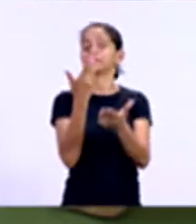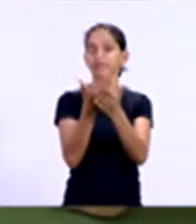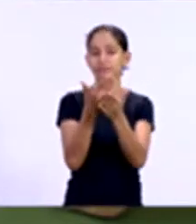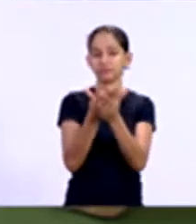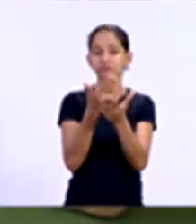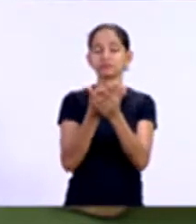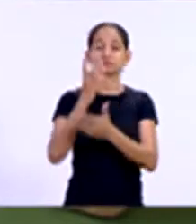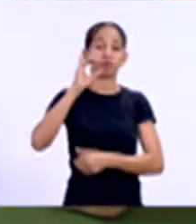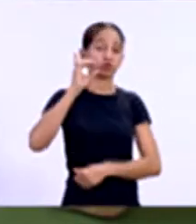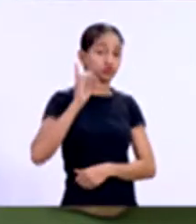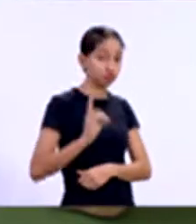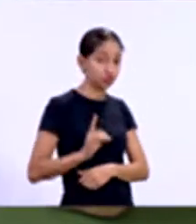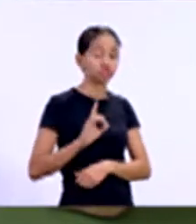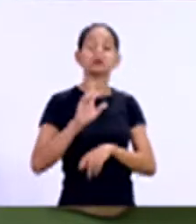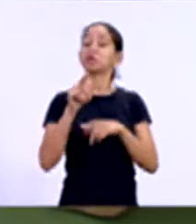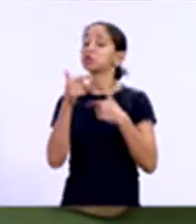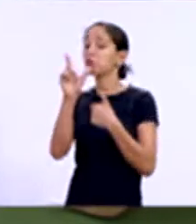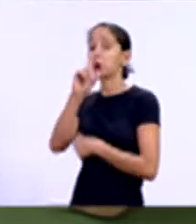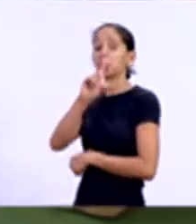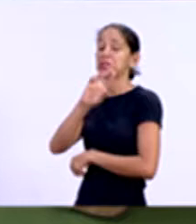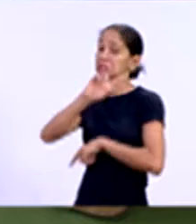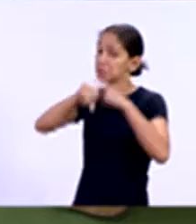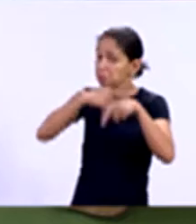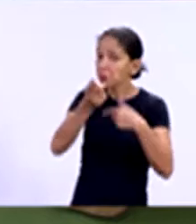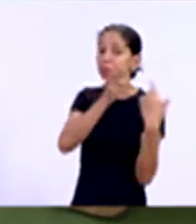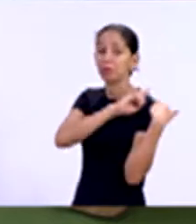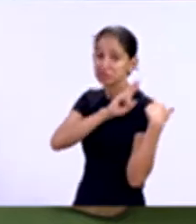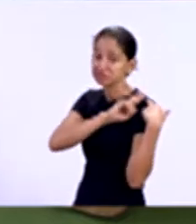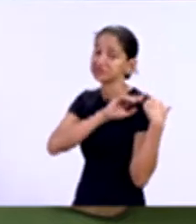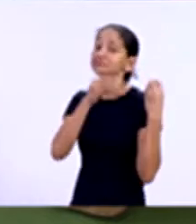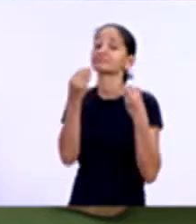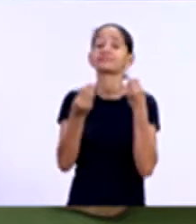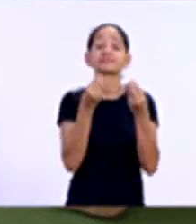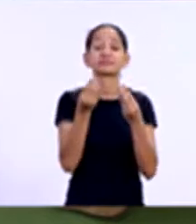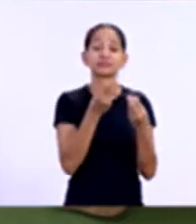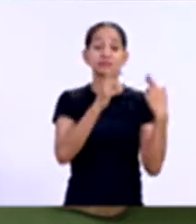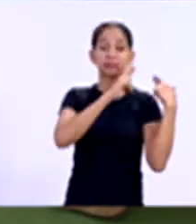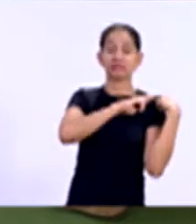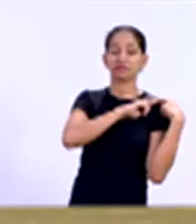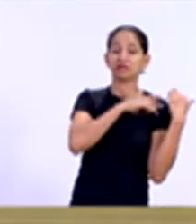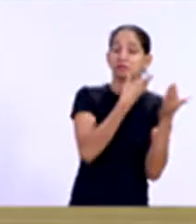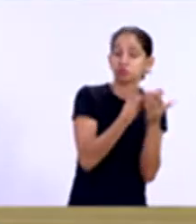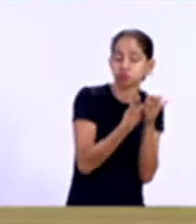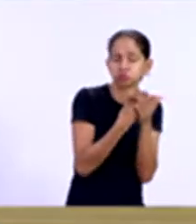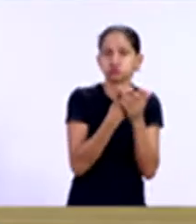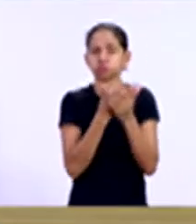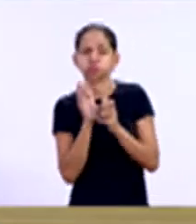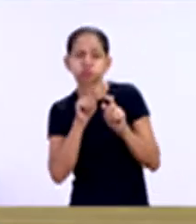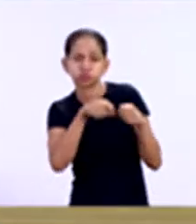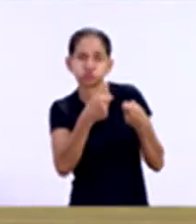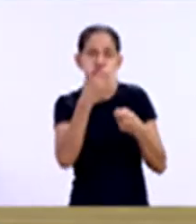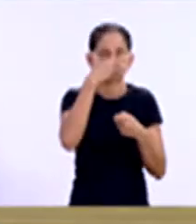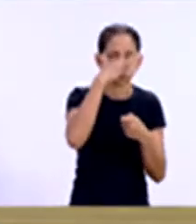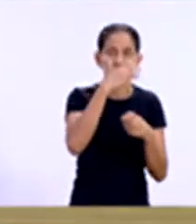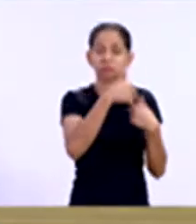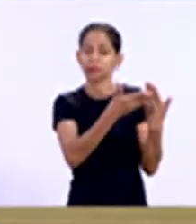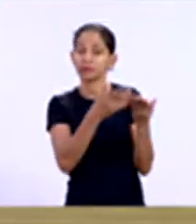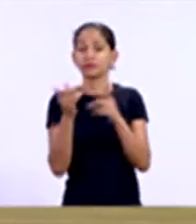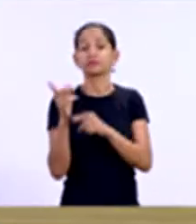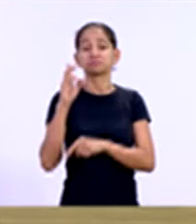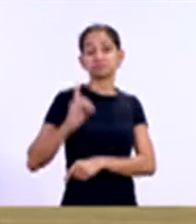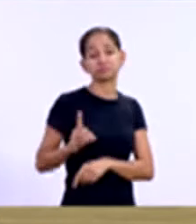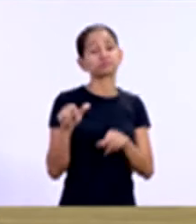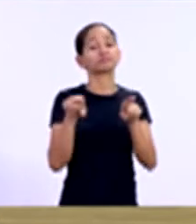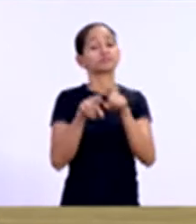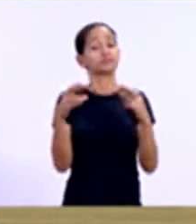os meus direitos e os meus deveres. Não é isso? Eu vou estar, esse amparo, né, esse conhecimento da legislação vai me permitir a